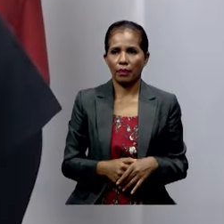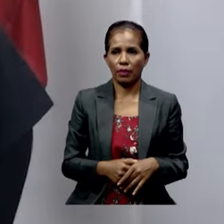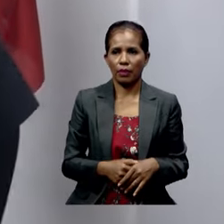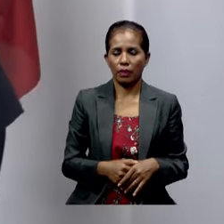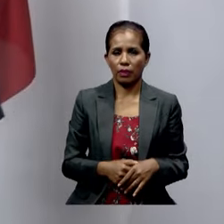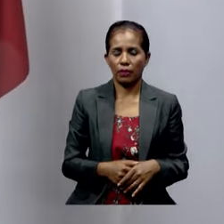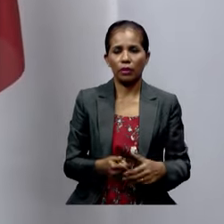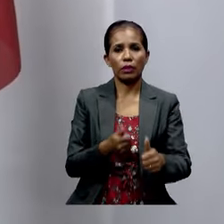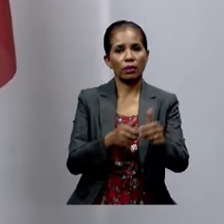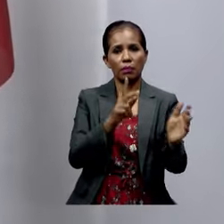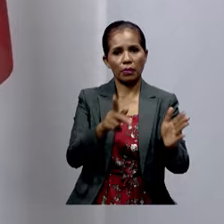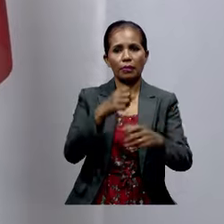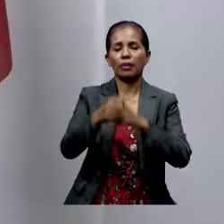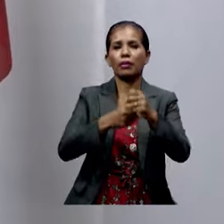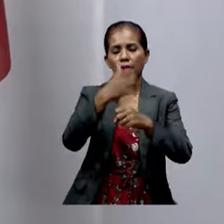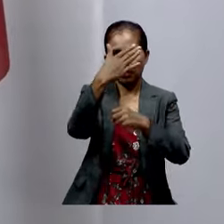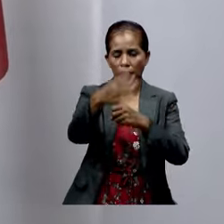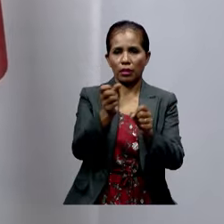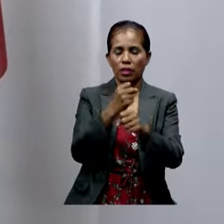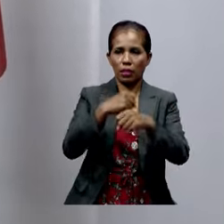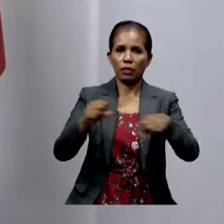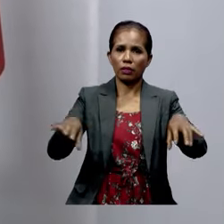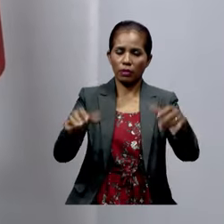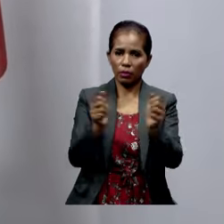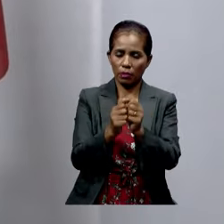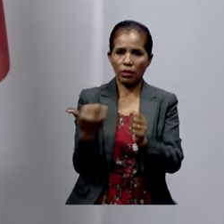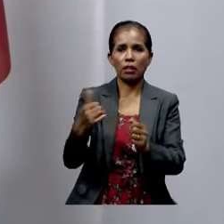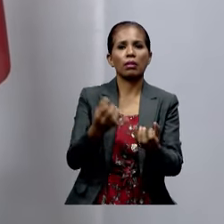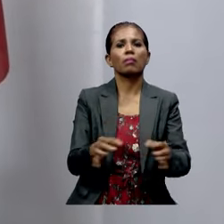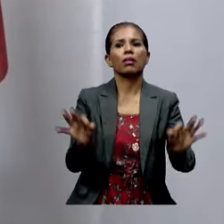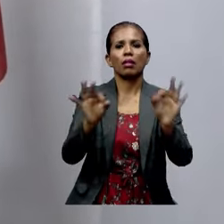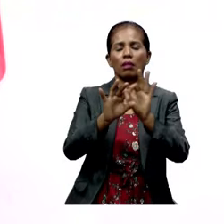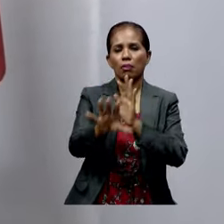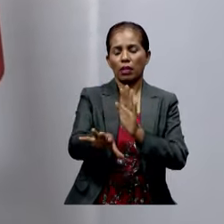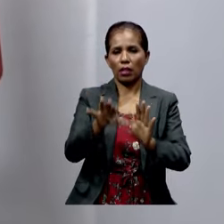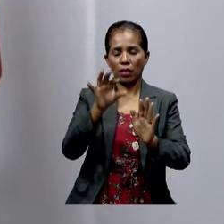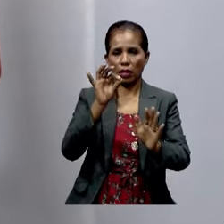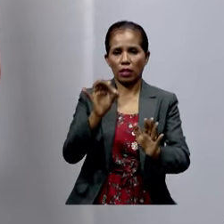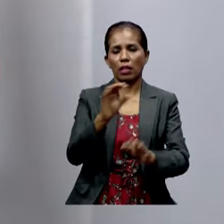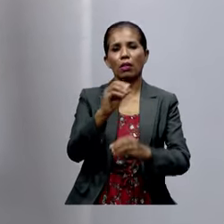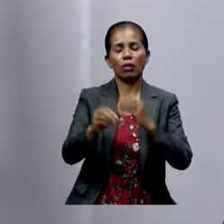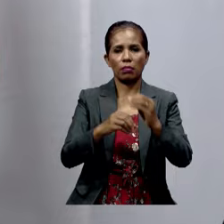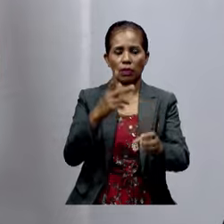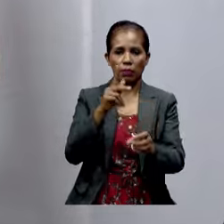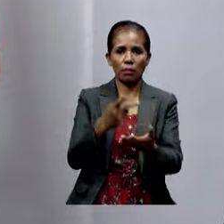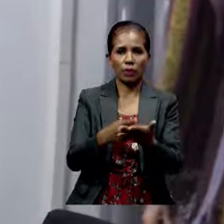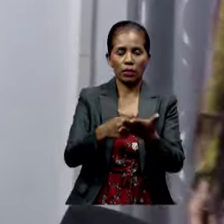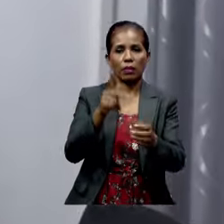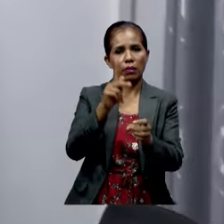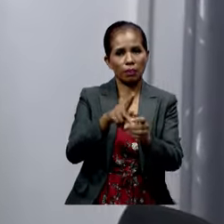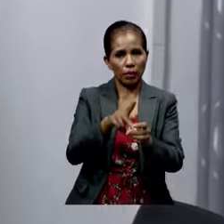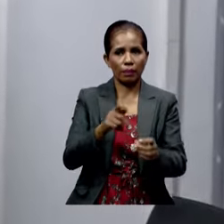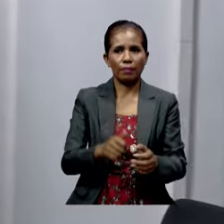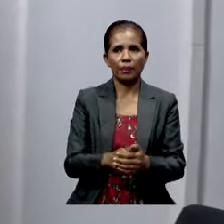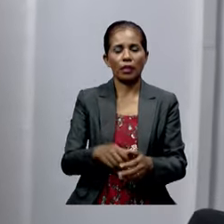Tuir plano tinang wain se finaliza acordo sira nebe importante, nune bele retan única solução konoba projeto Greater Sunrise. Antes